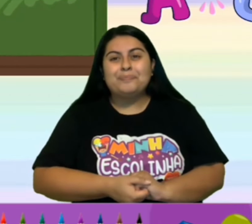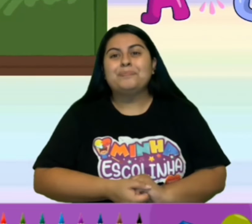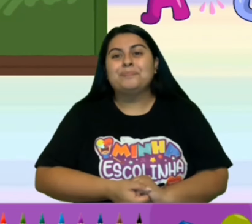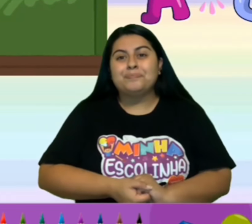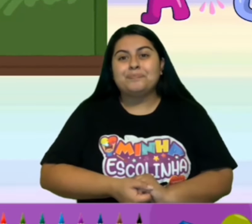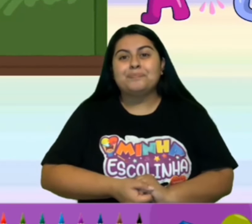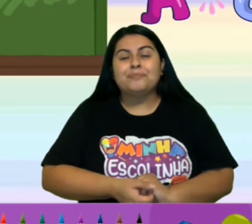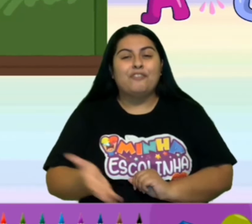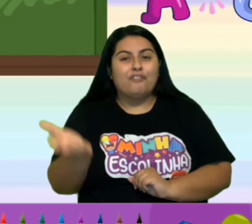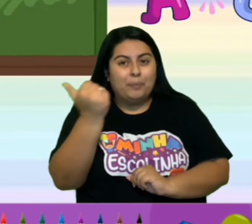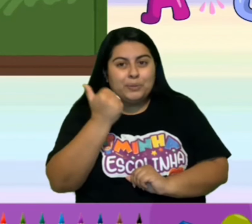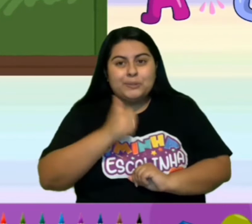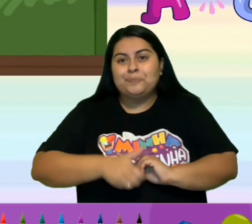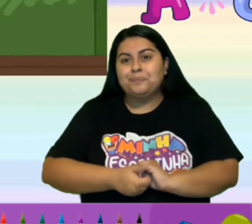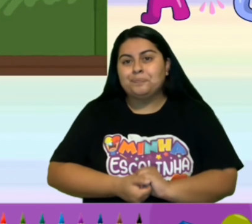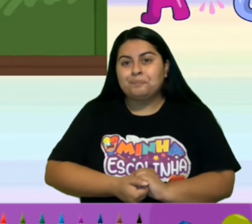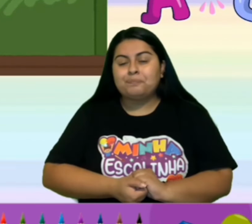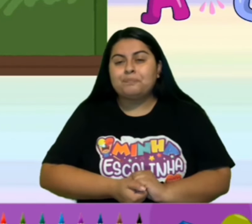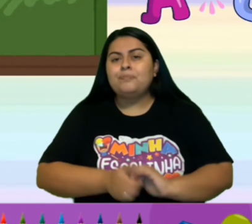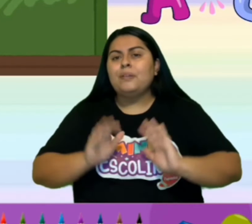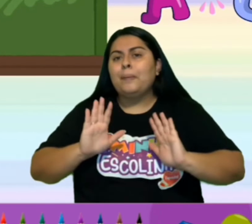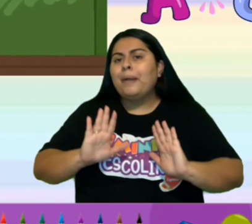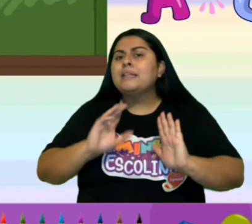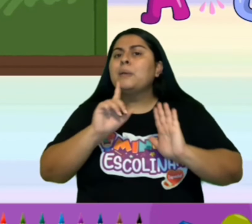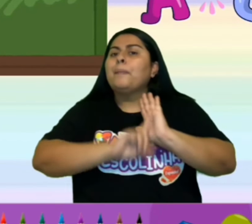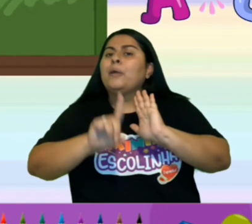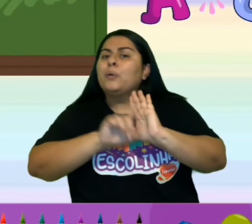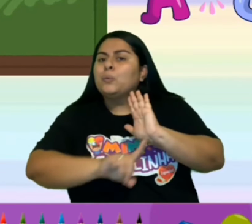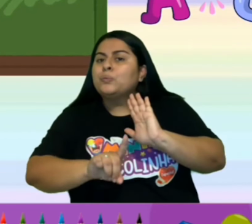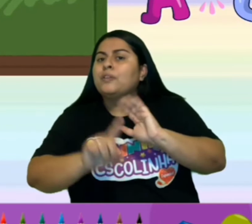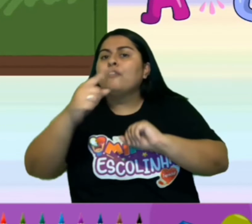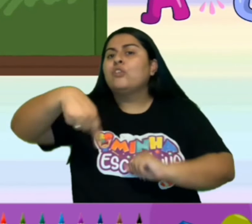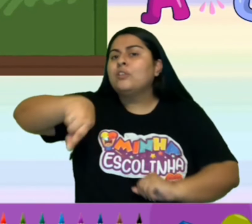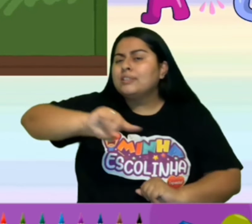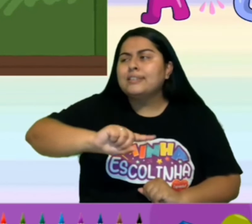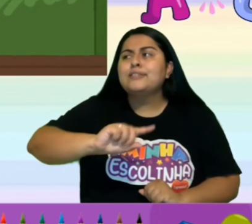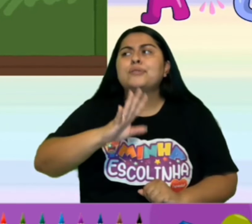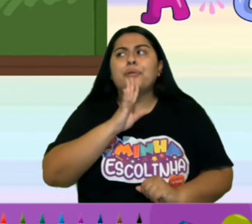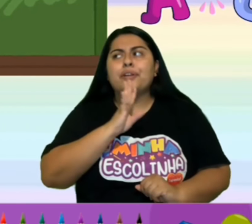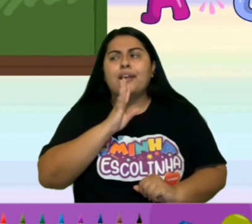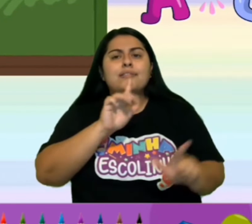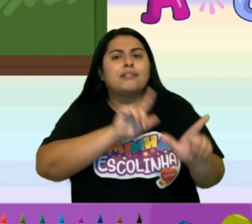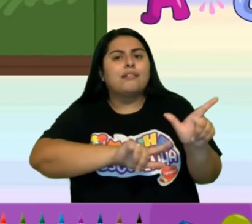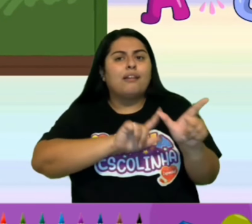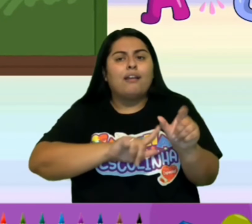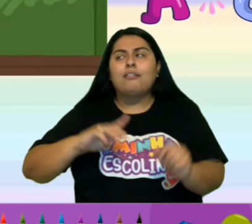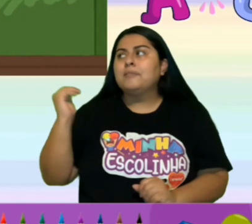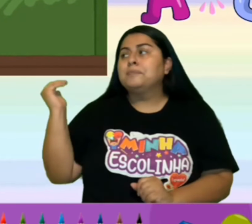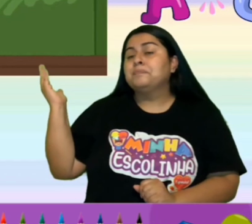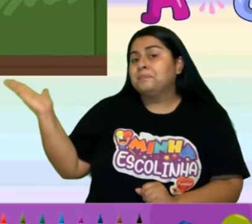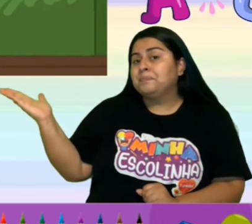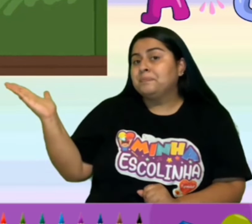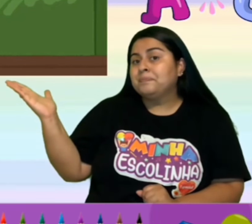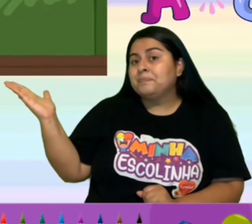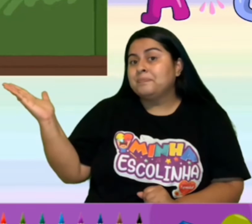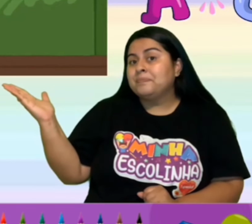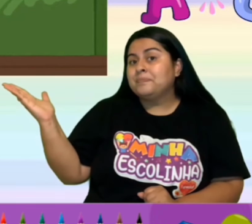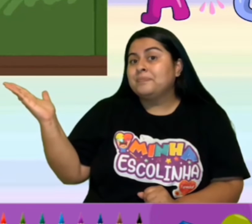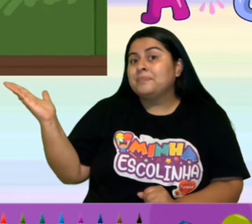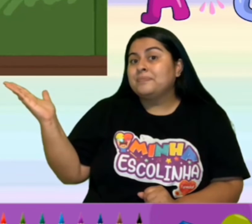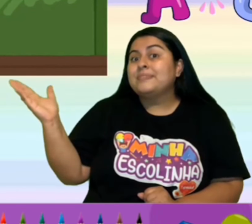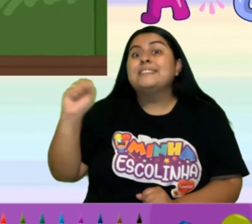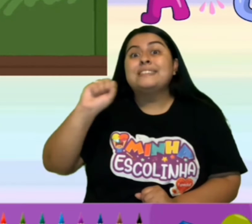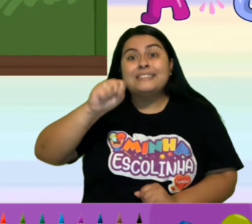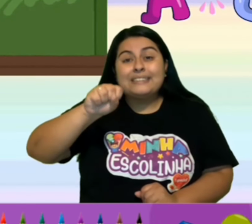Sim, vamos lá! E por um acaso, vocês sabem que letra é Letra H no